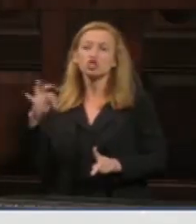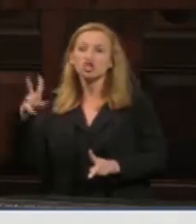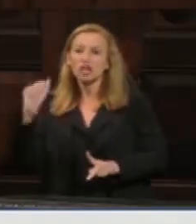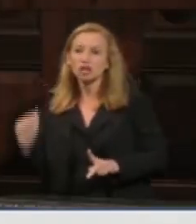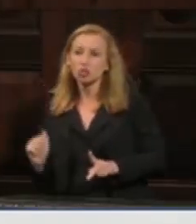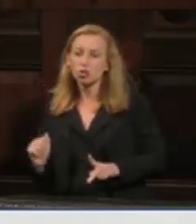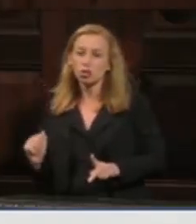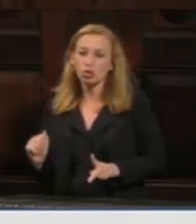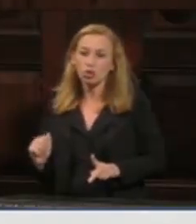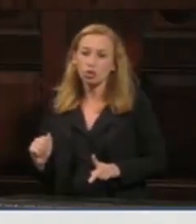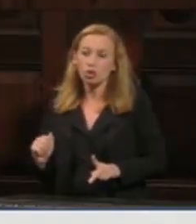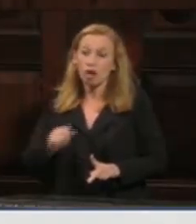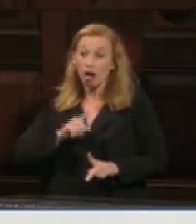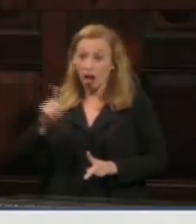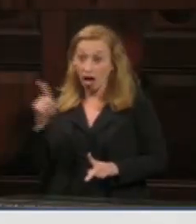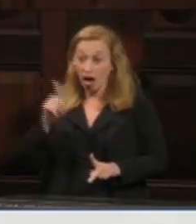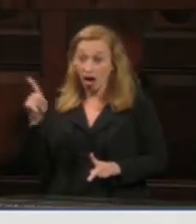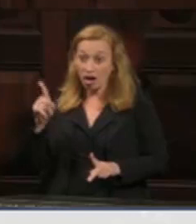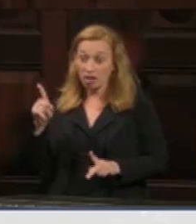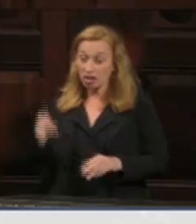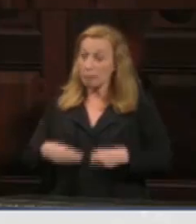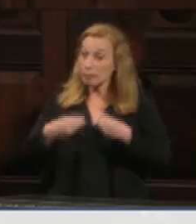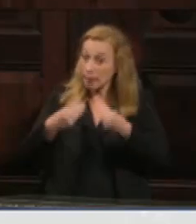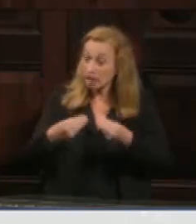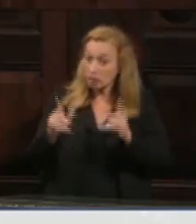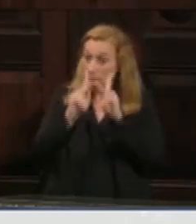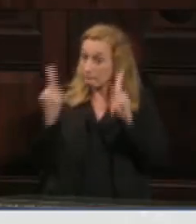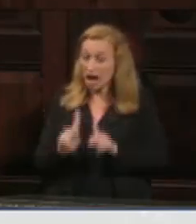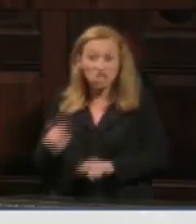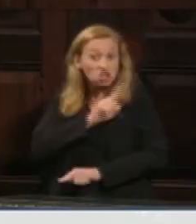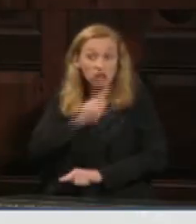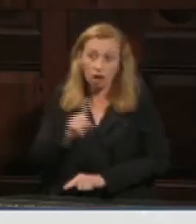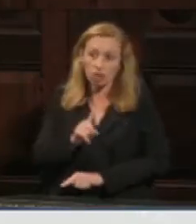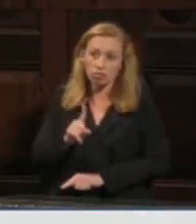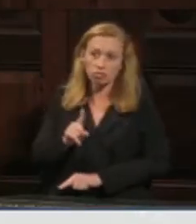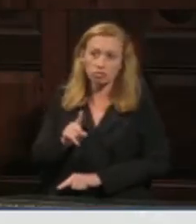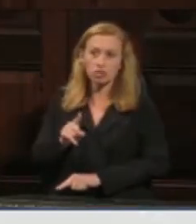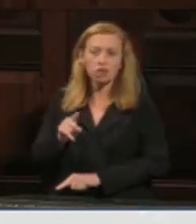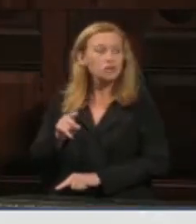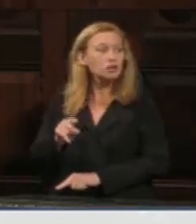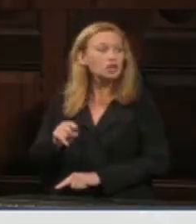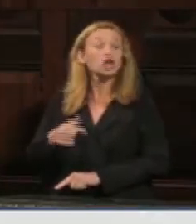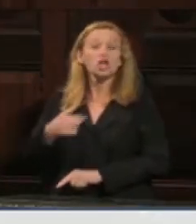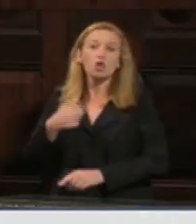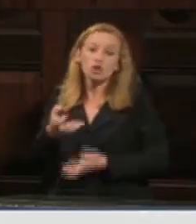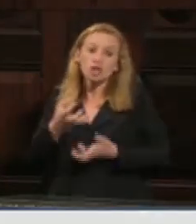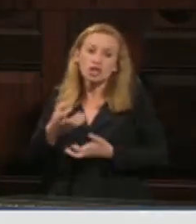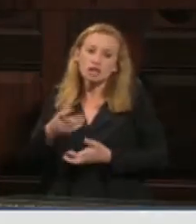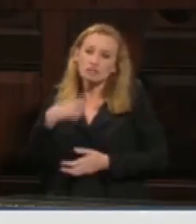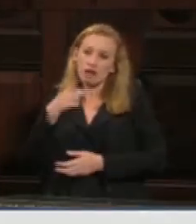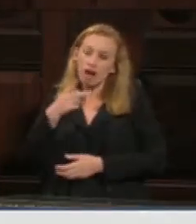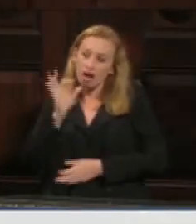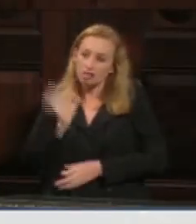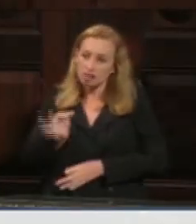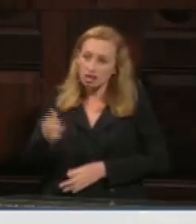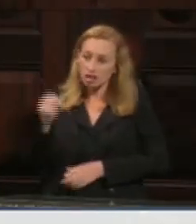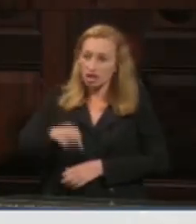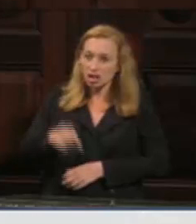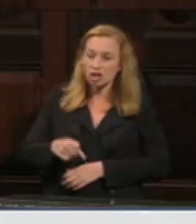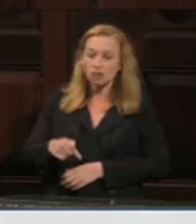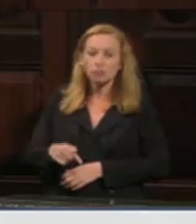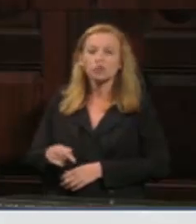dando paz para os seus cidadãos. Isso é um fato. Isso é um fato. E eu gostaria de deixar claro que o governo